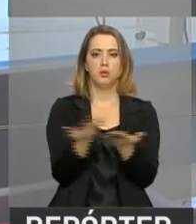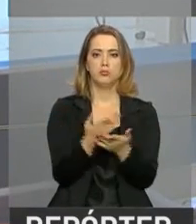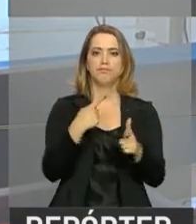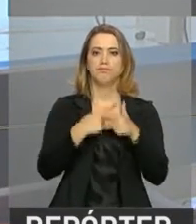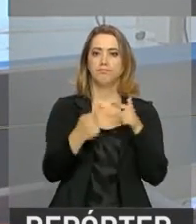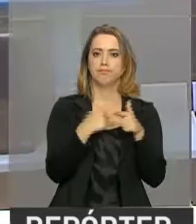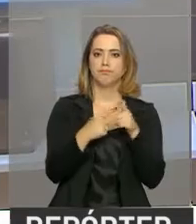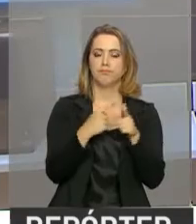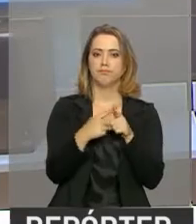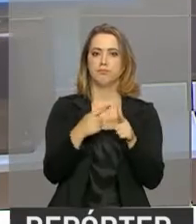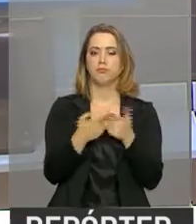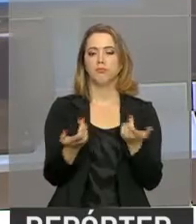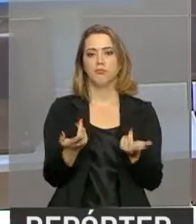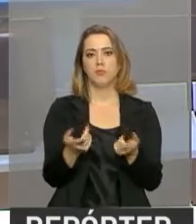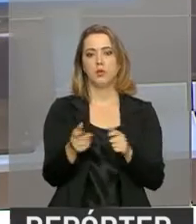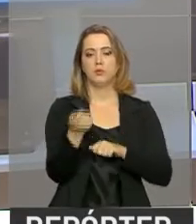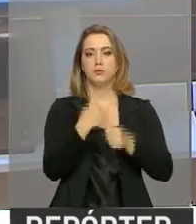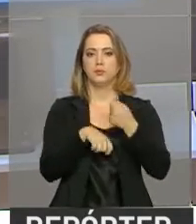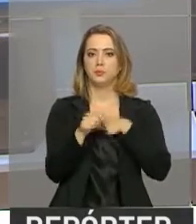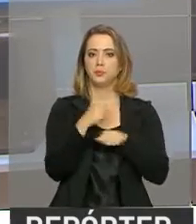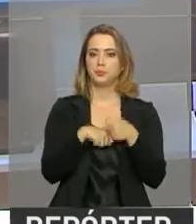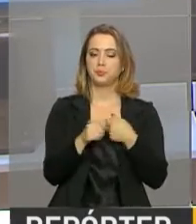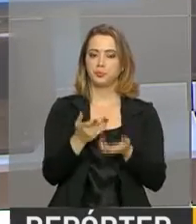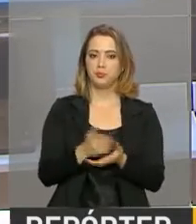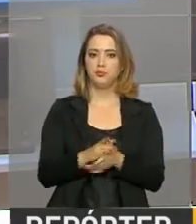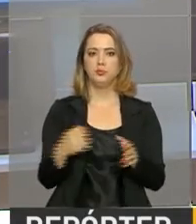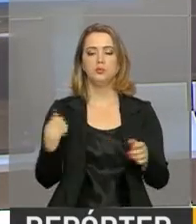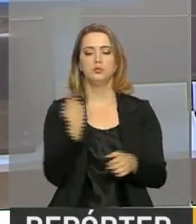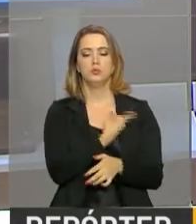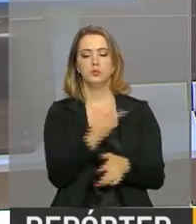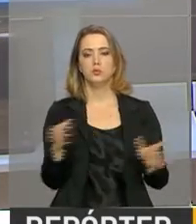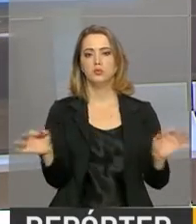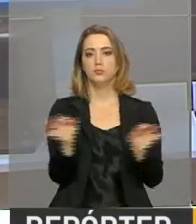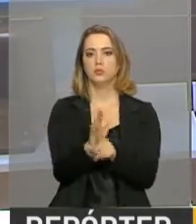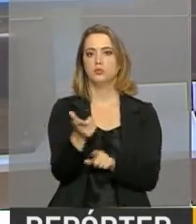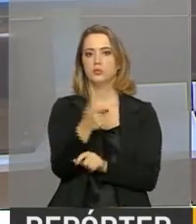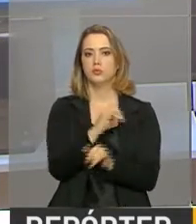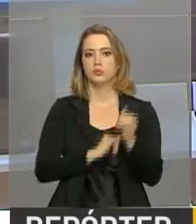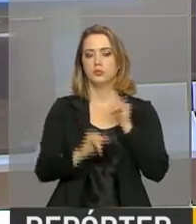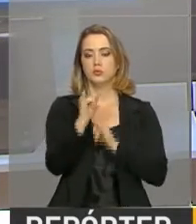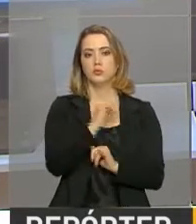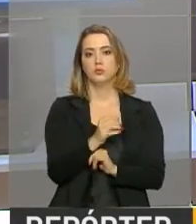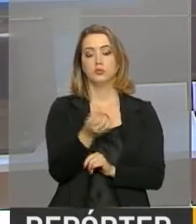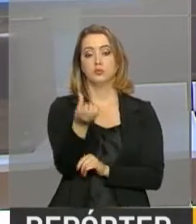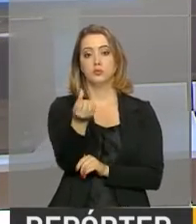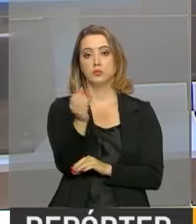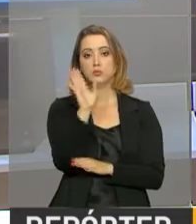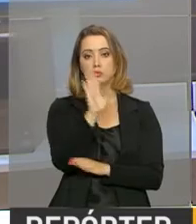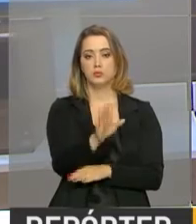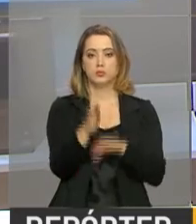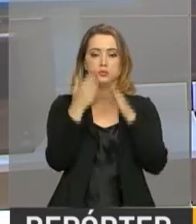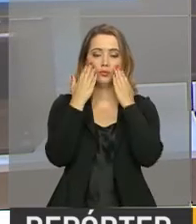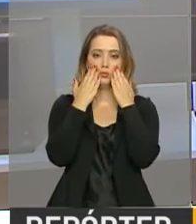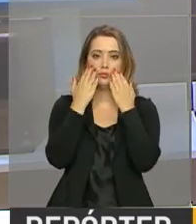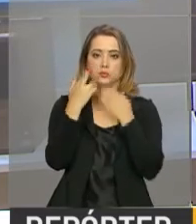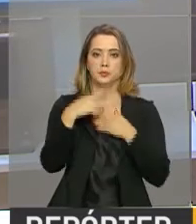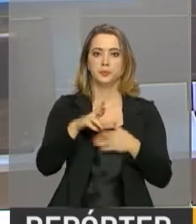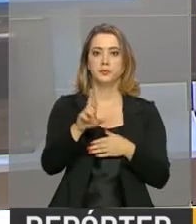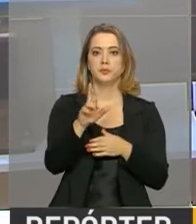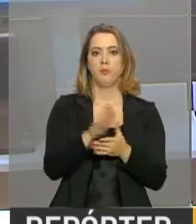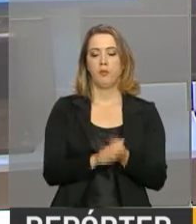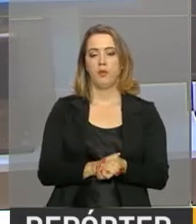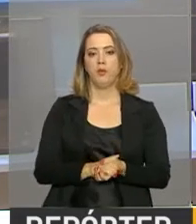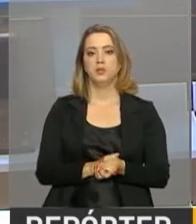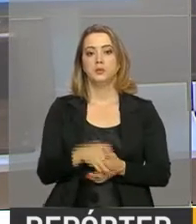econômica e nós ficamos por aqui podemos voltar a qualquer momento com outras informações às seis da tarde na próxima edição do repórter